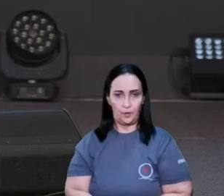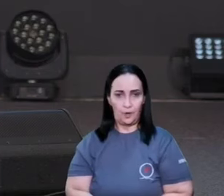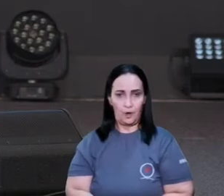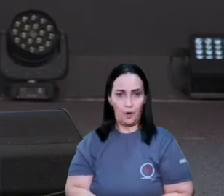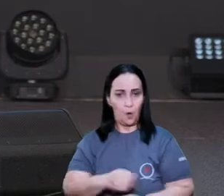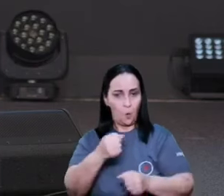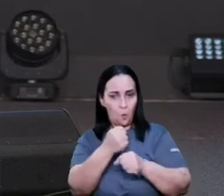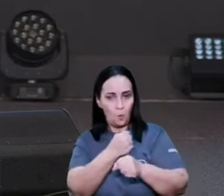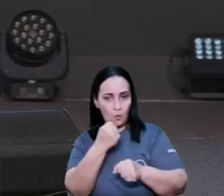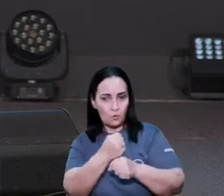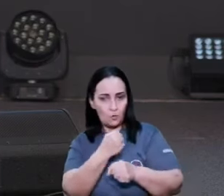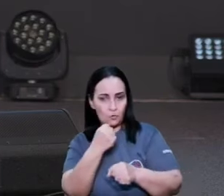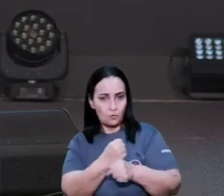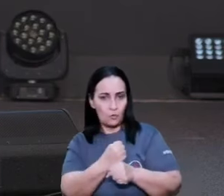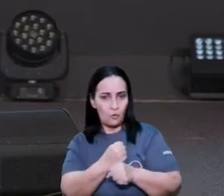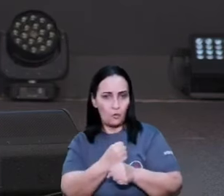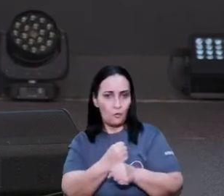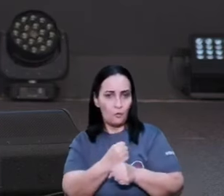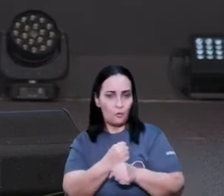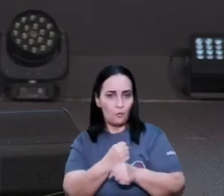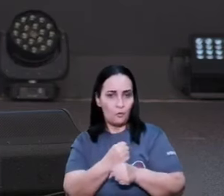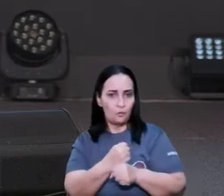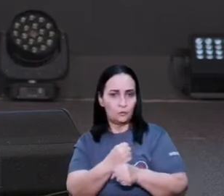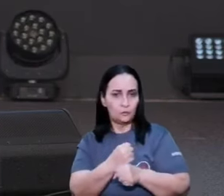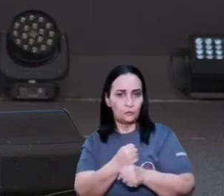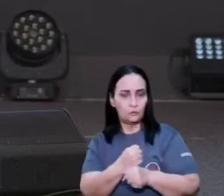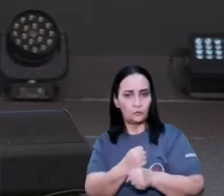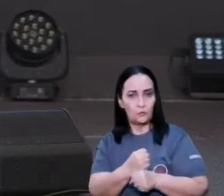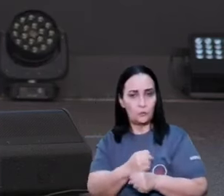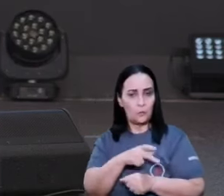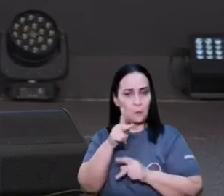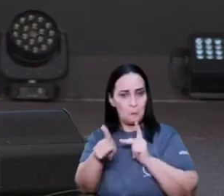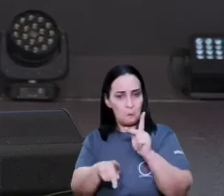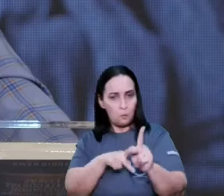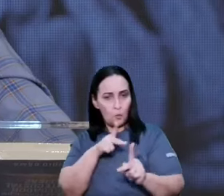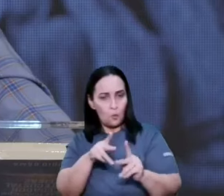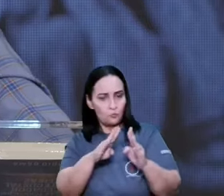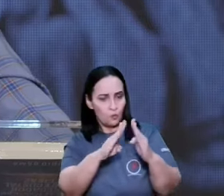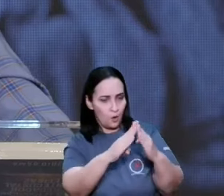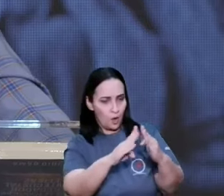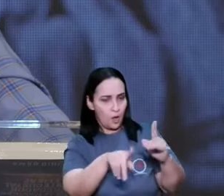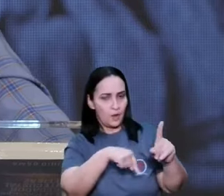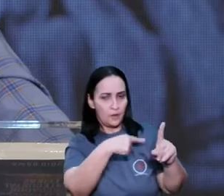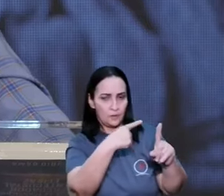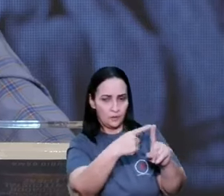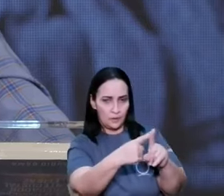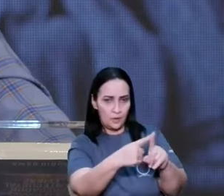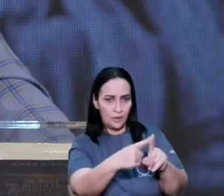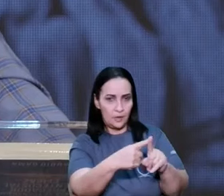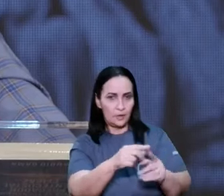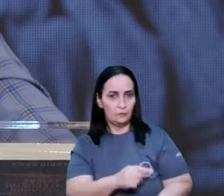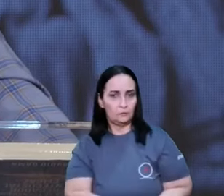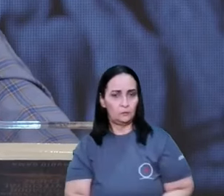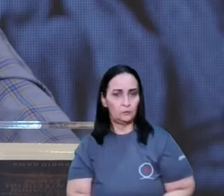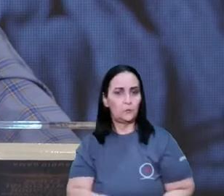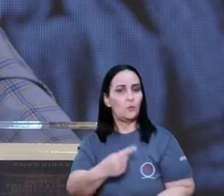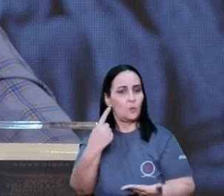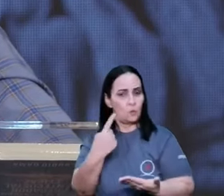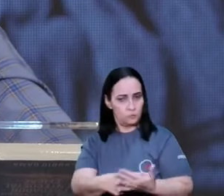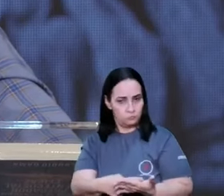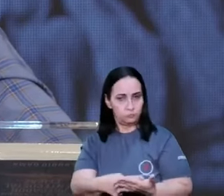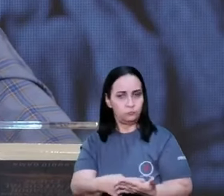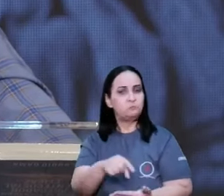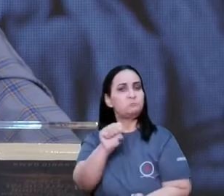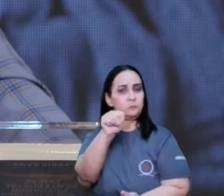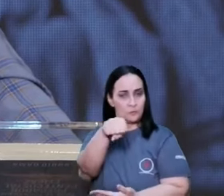para aquele povo eu assumi um compromisso com ele e Deus sem ter um recurso e disse